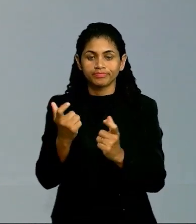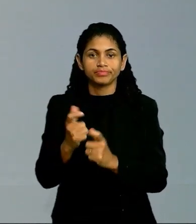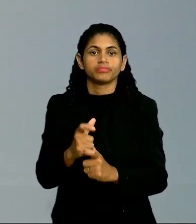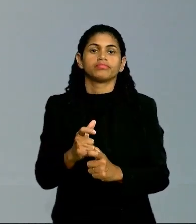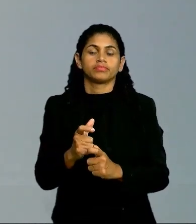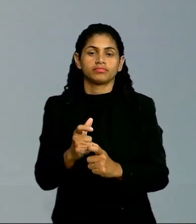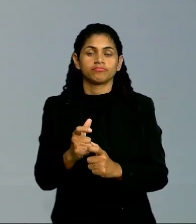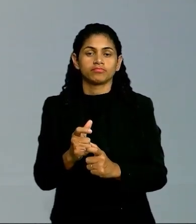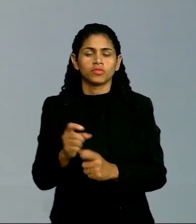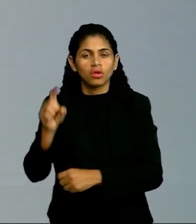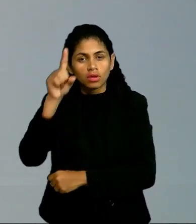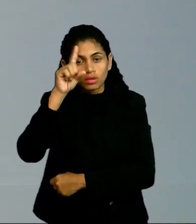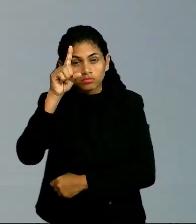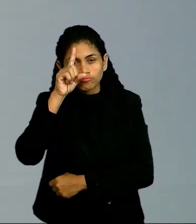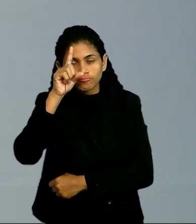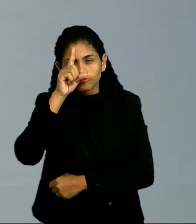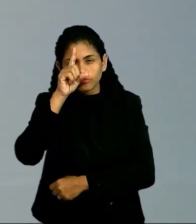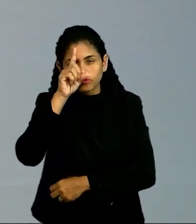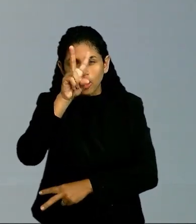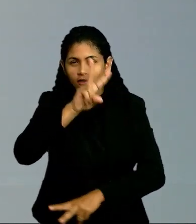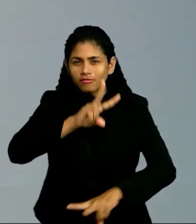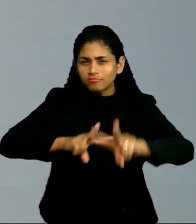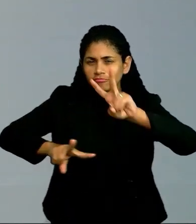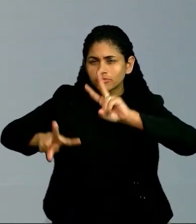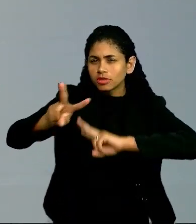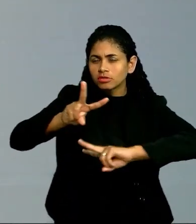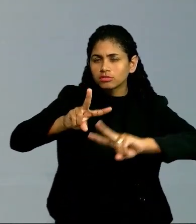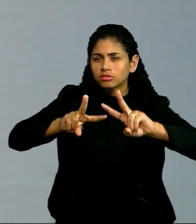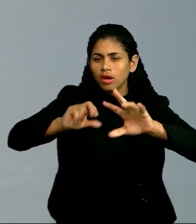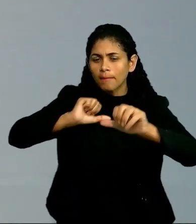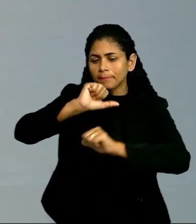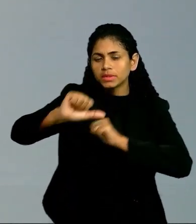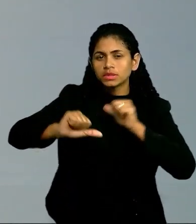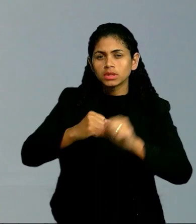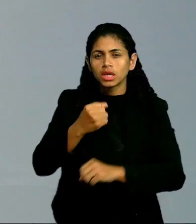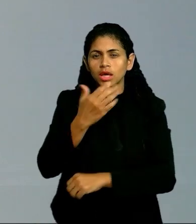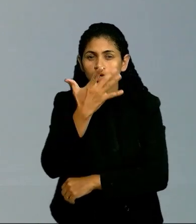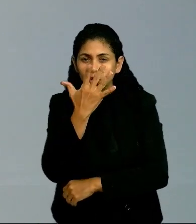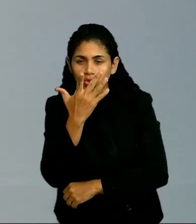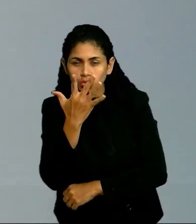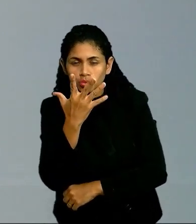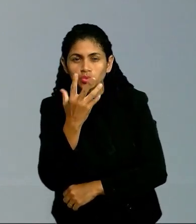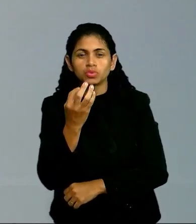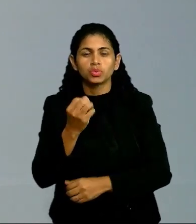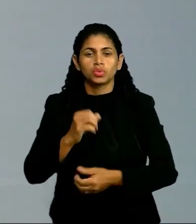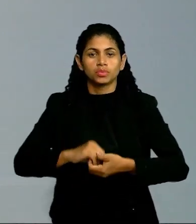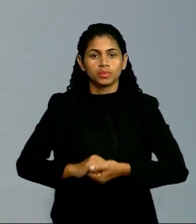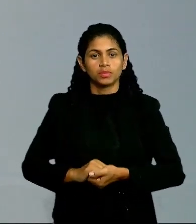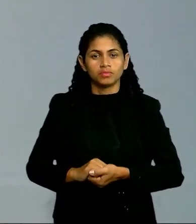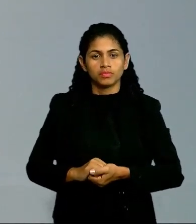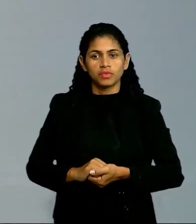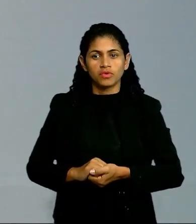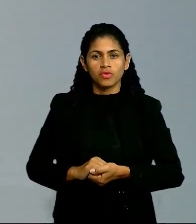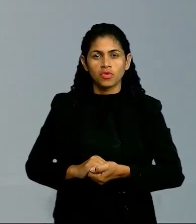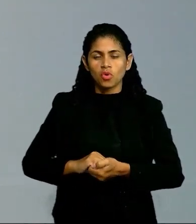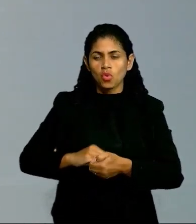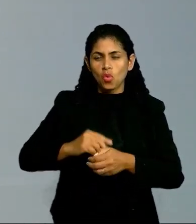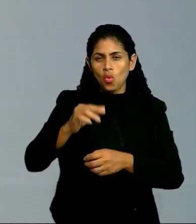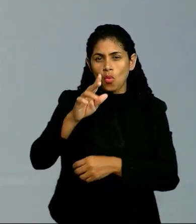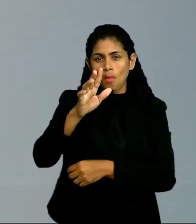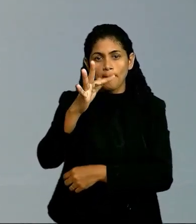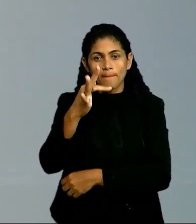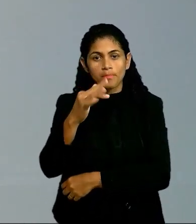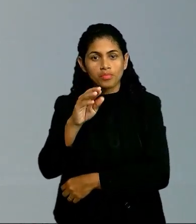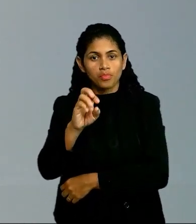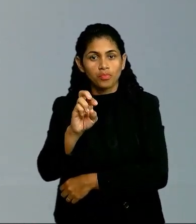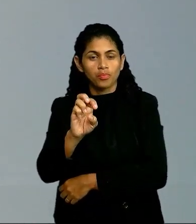evidência fica pelo fator visual. Mudança de coloração, deposição de massa, enferrujamento,